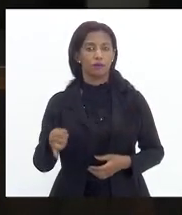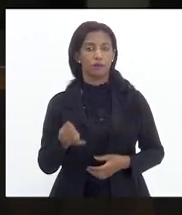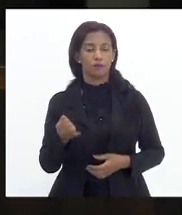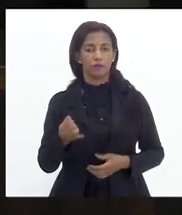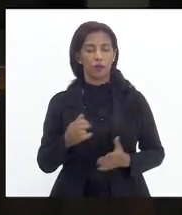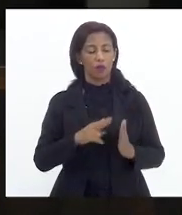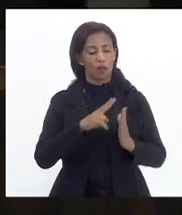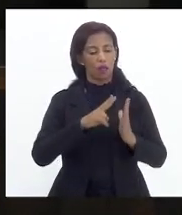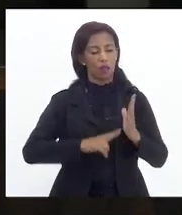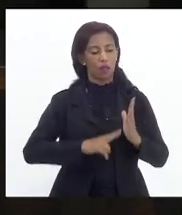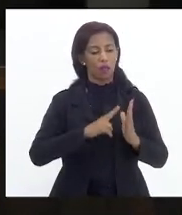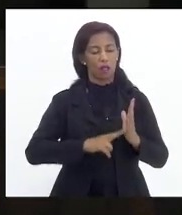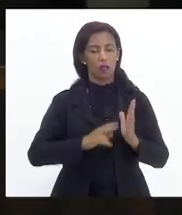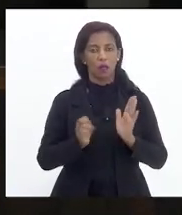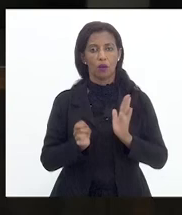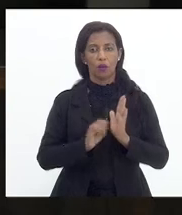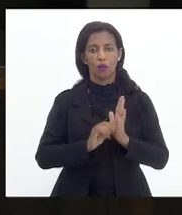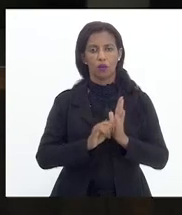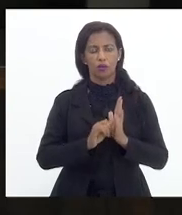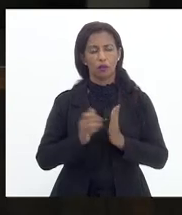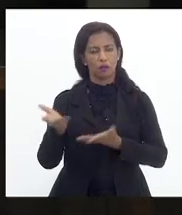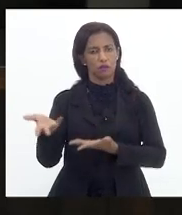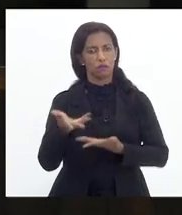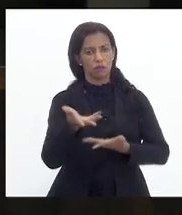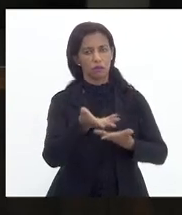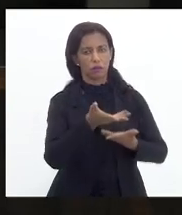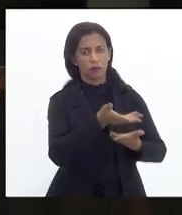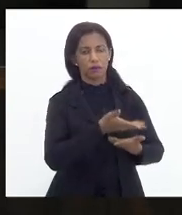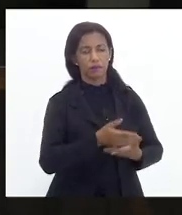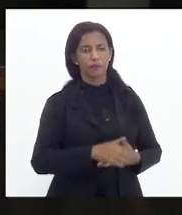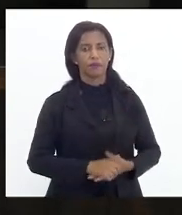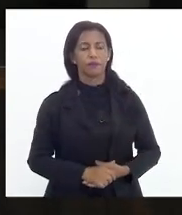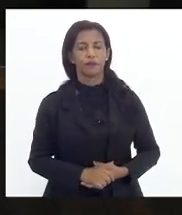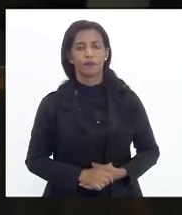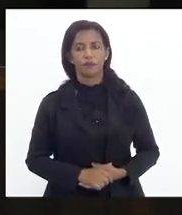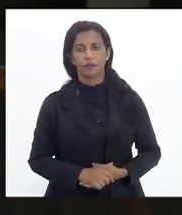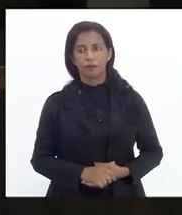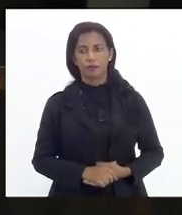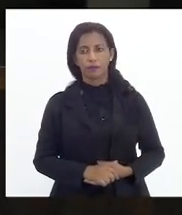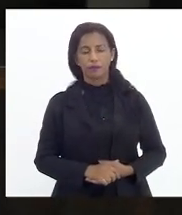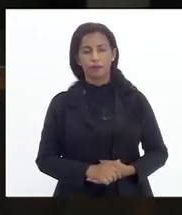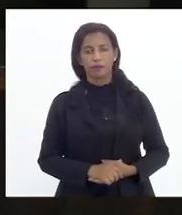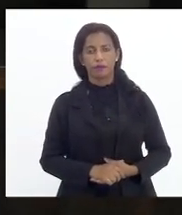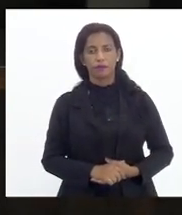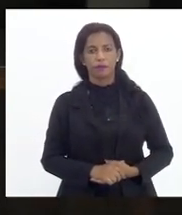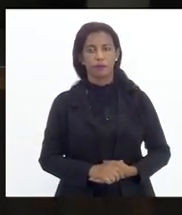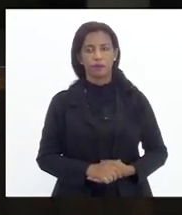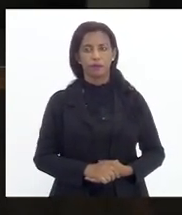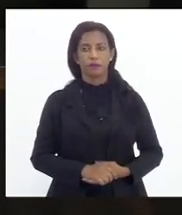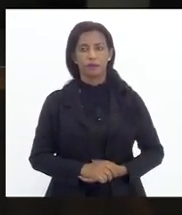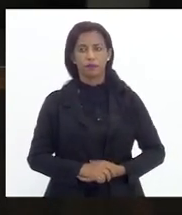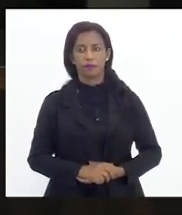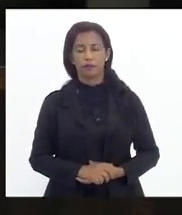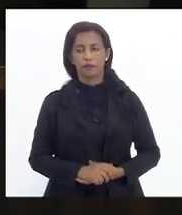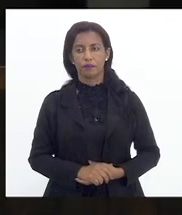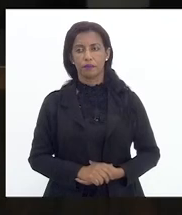ler Então o Edital de convocação E aí